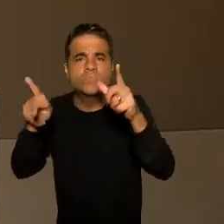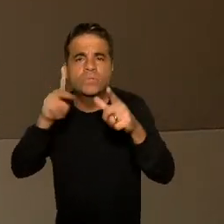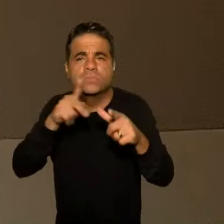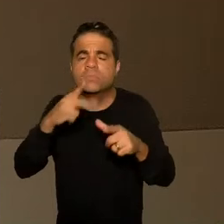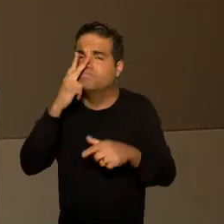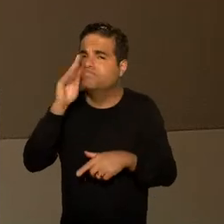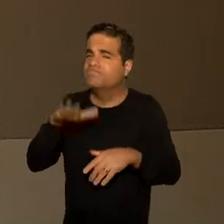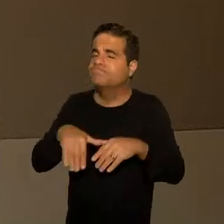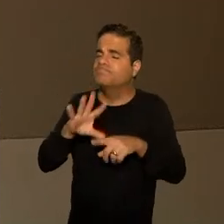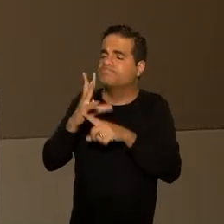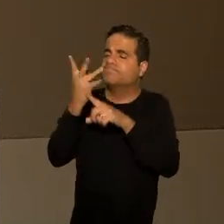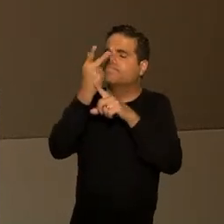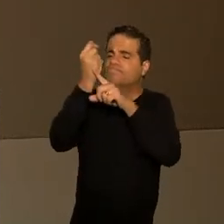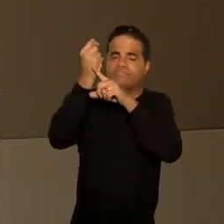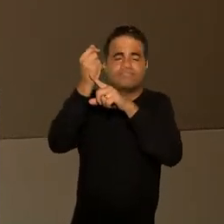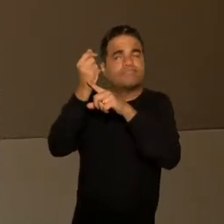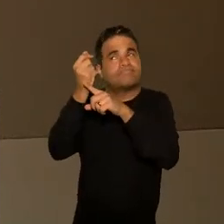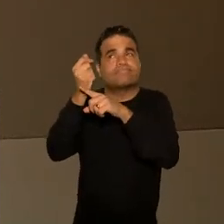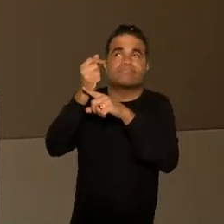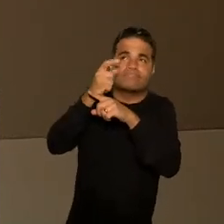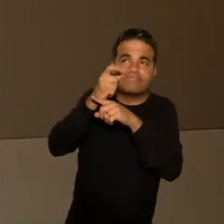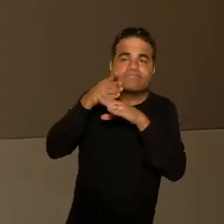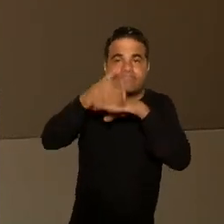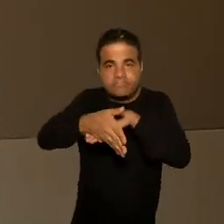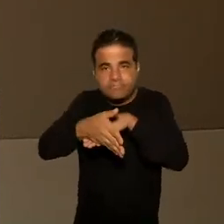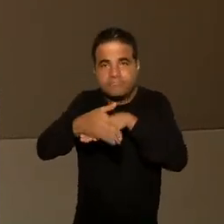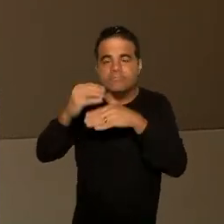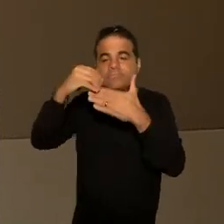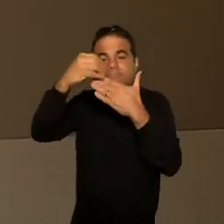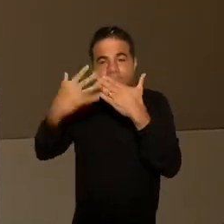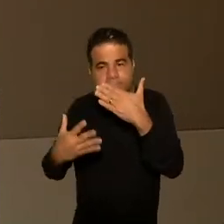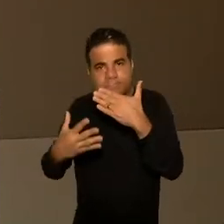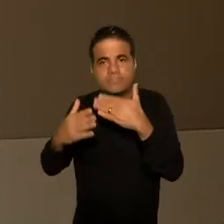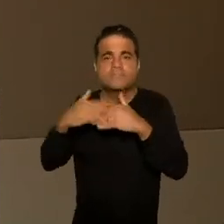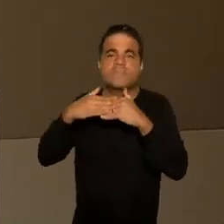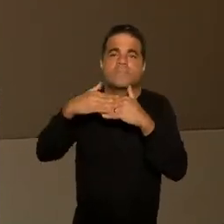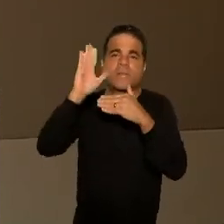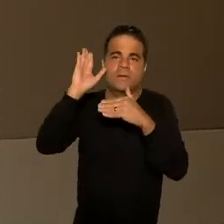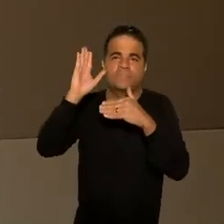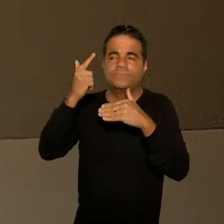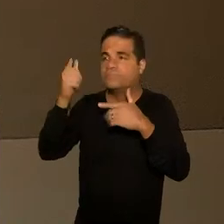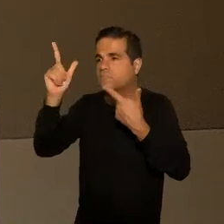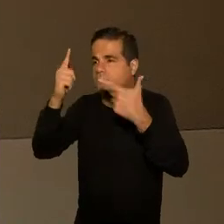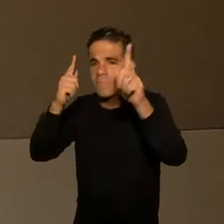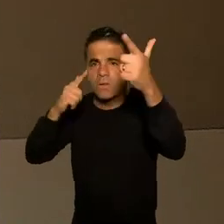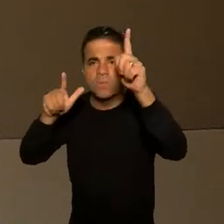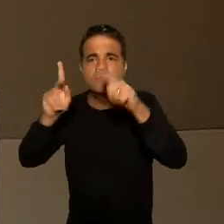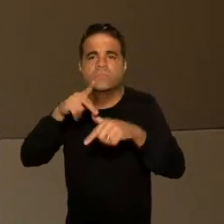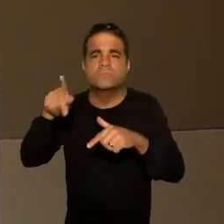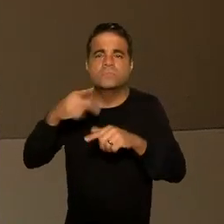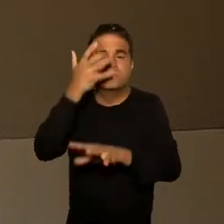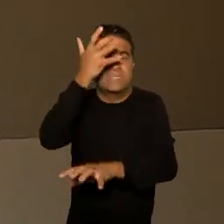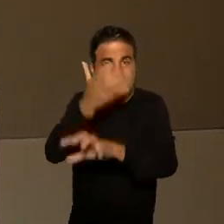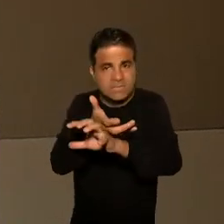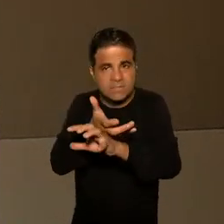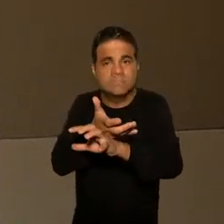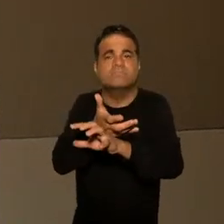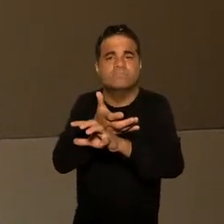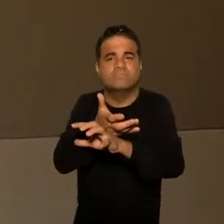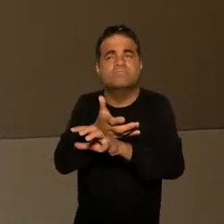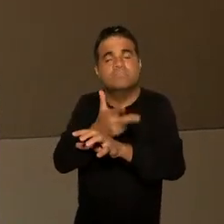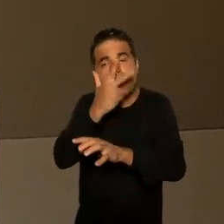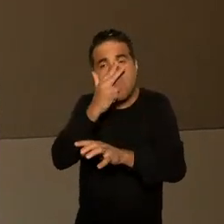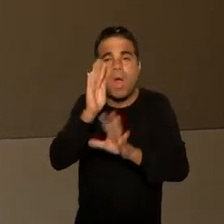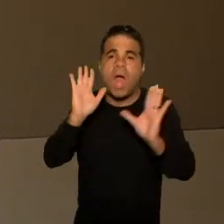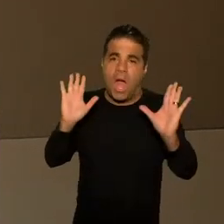os professores de artes acessem mais esses conteúdos do que outros professores de outros disciplinas então